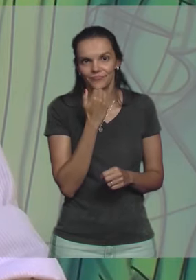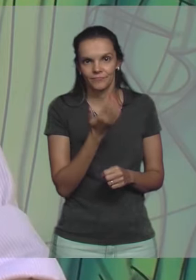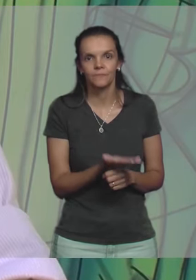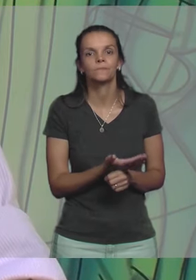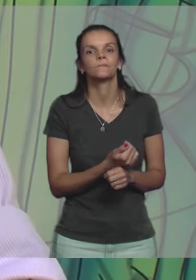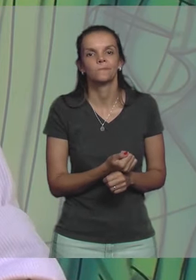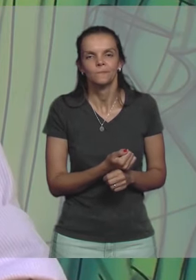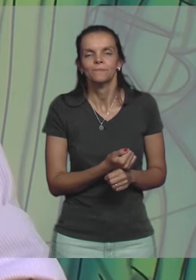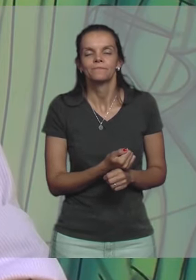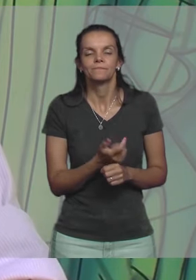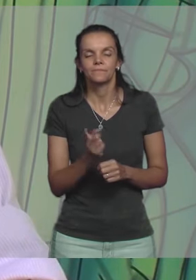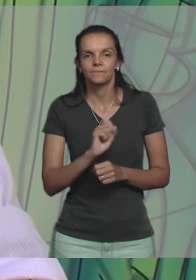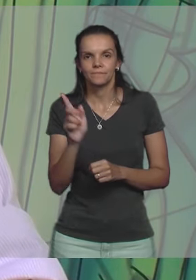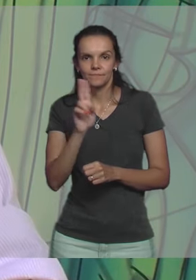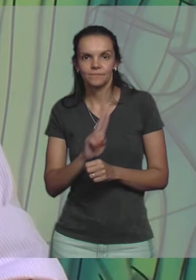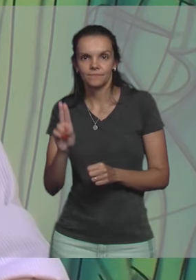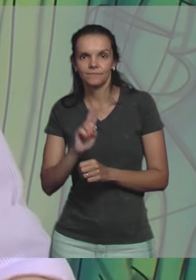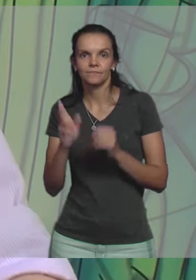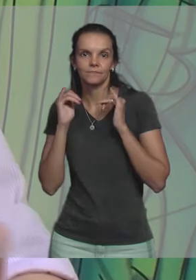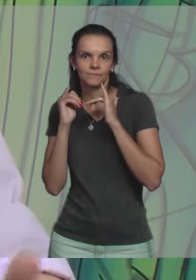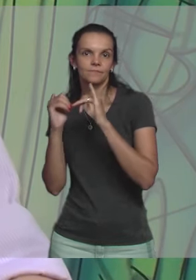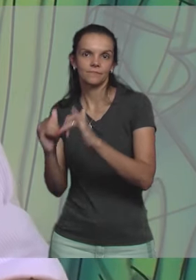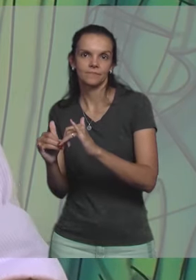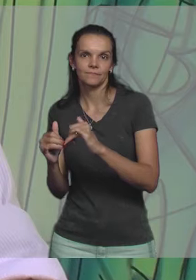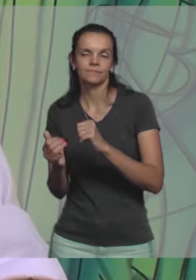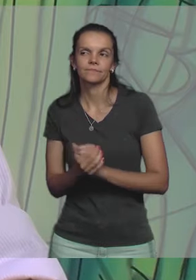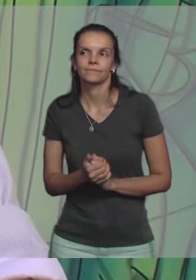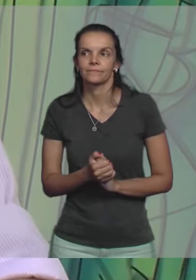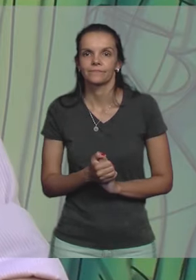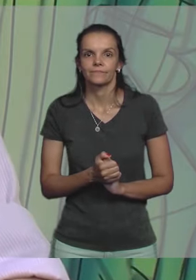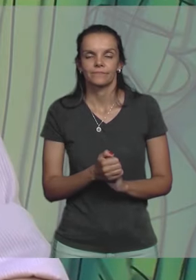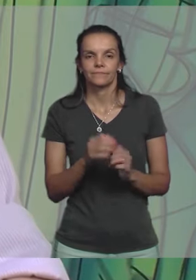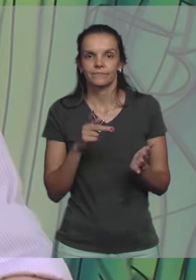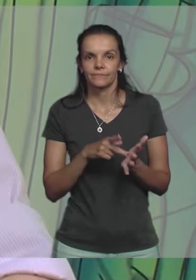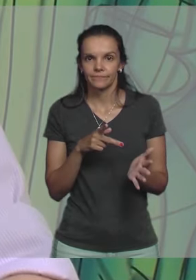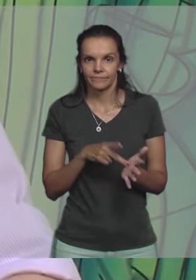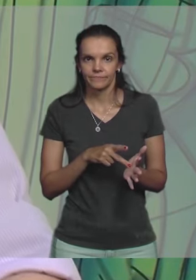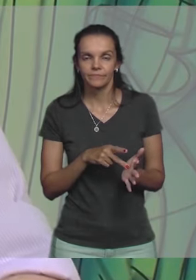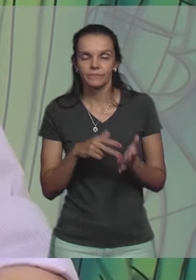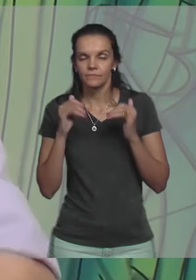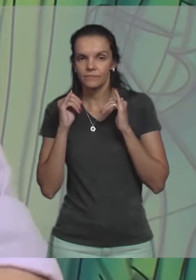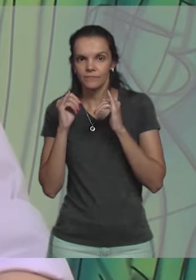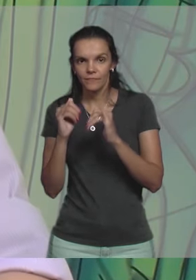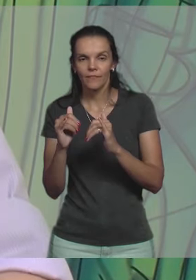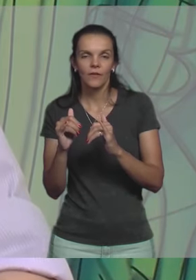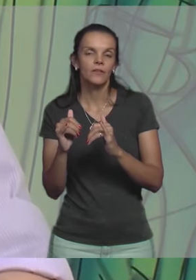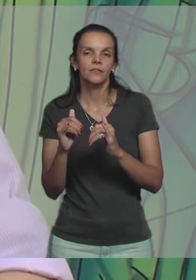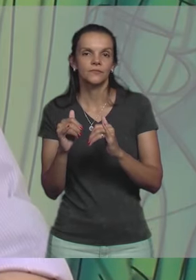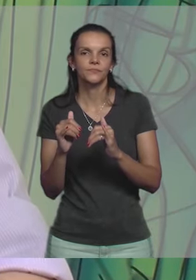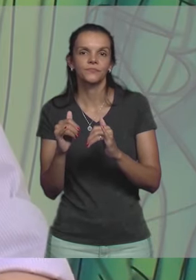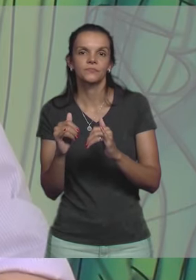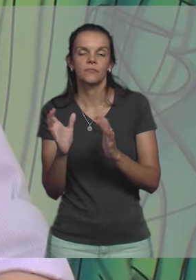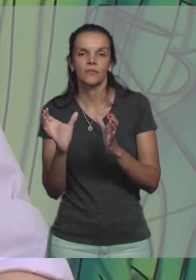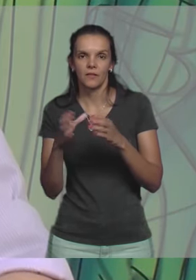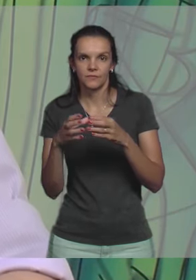do uso do transporte coletivo. Então, na verdade, o transporte coletivo, como eu disse, é o